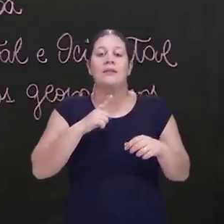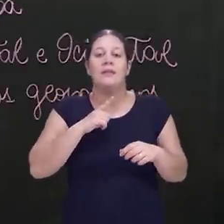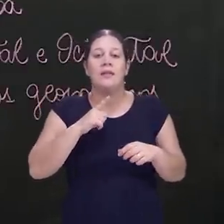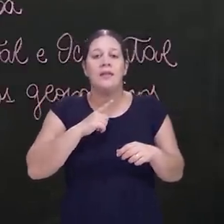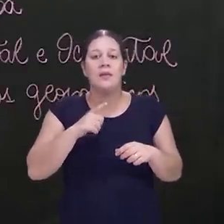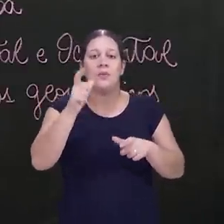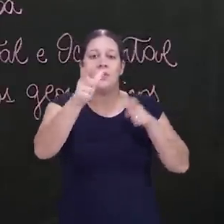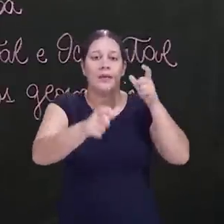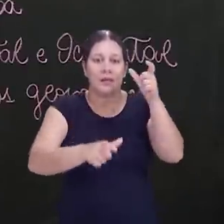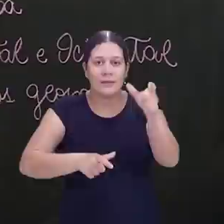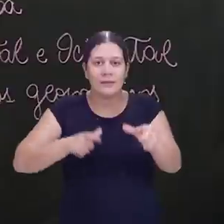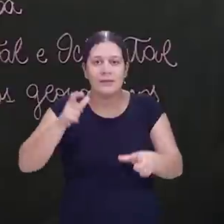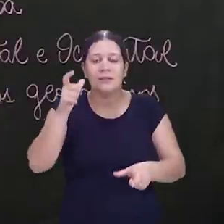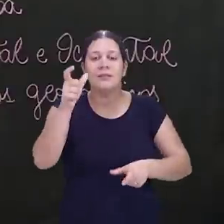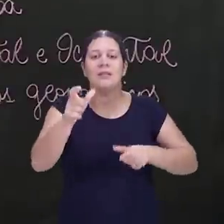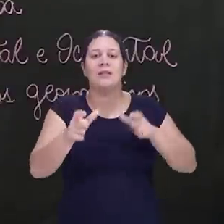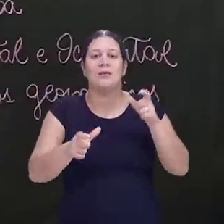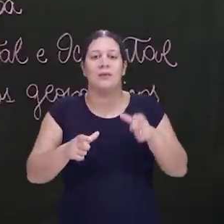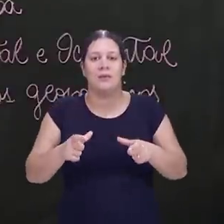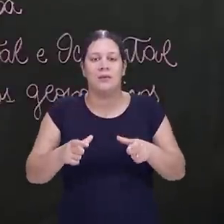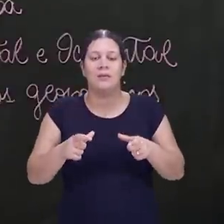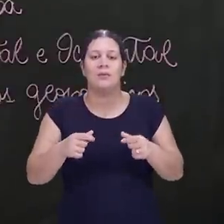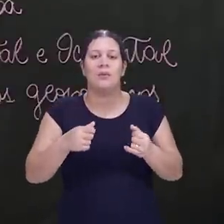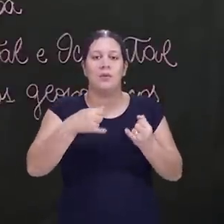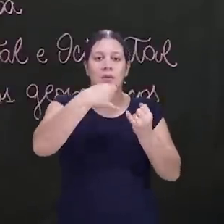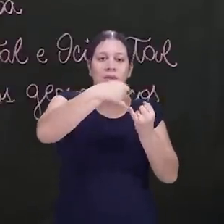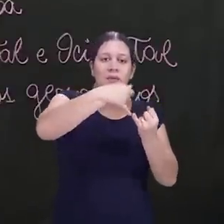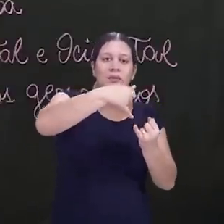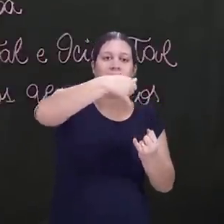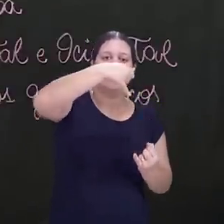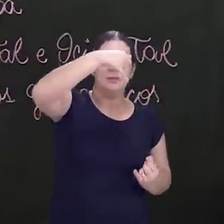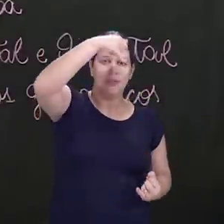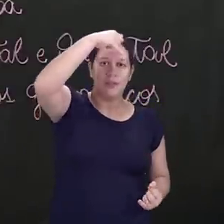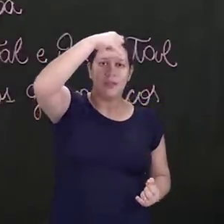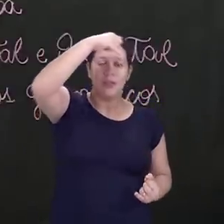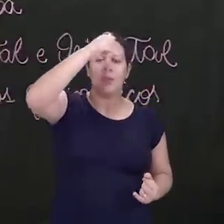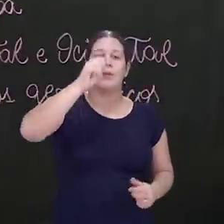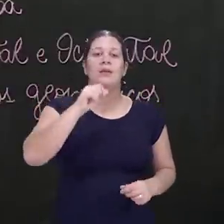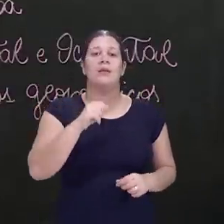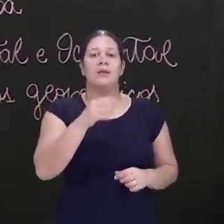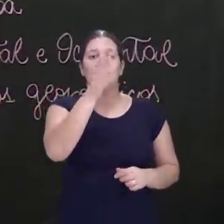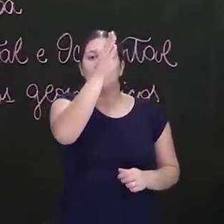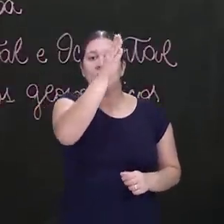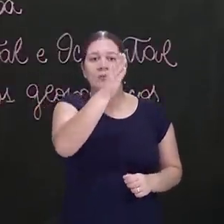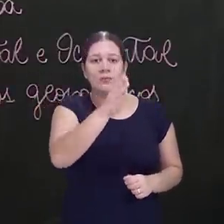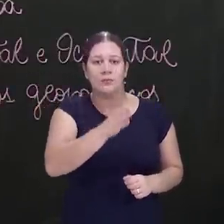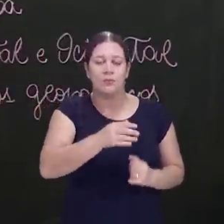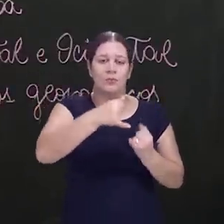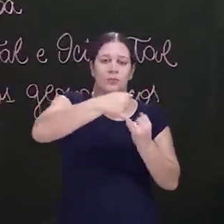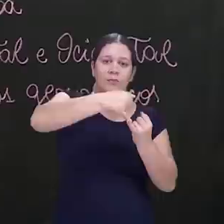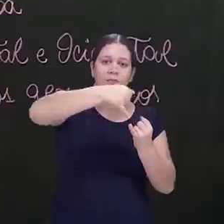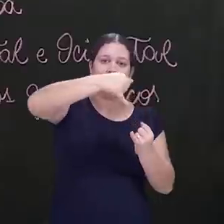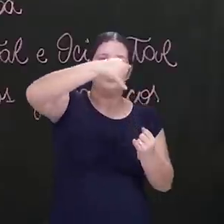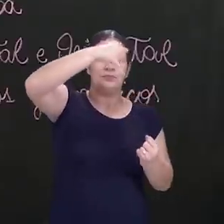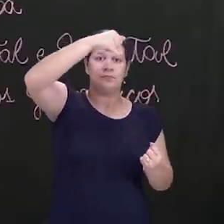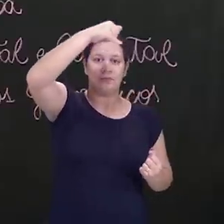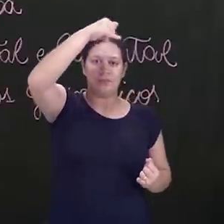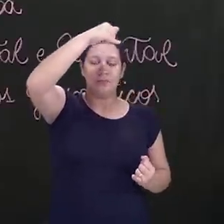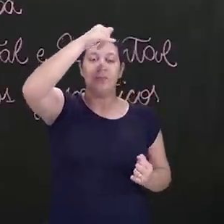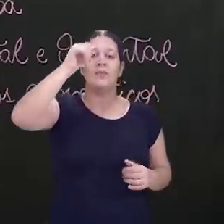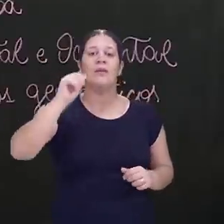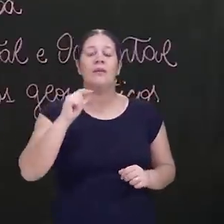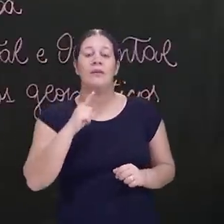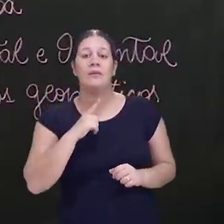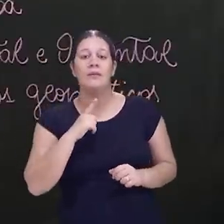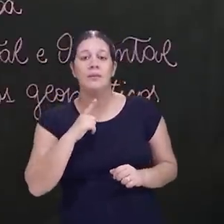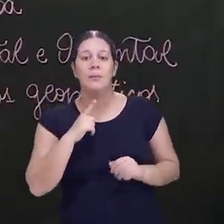aqui é que nós temos a linha do meridiano de Greenwich, que vai cortar mais ou menos nesse ponto aqui, que